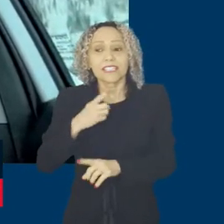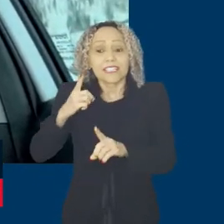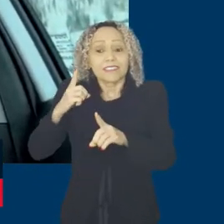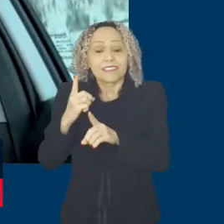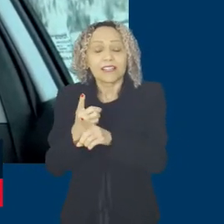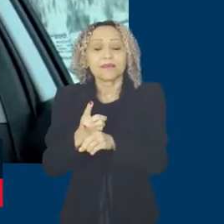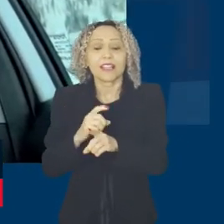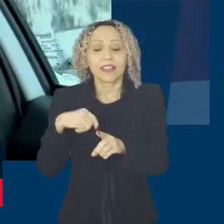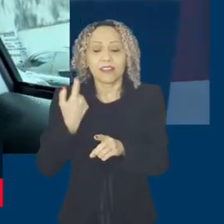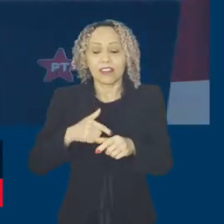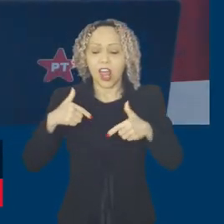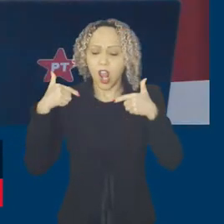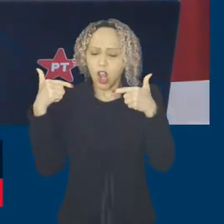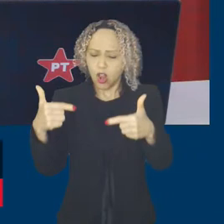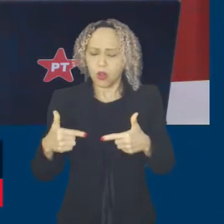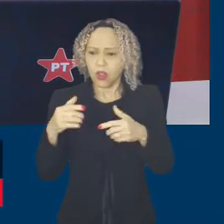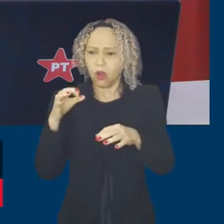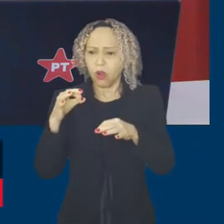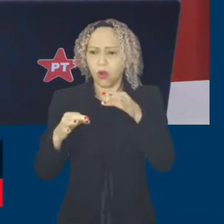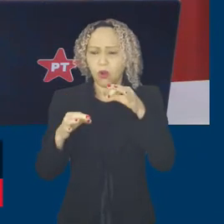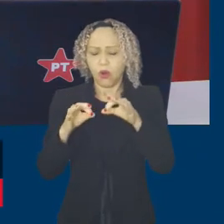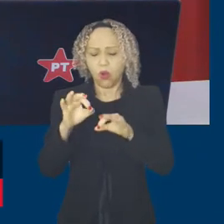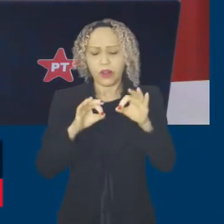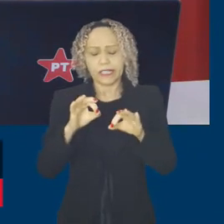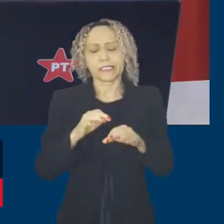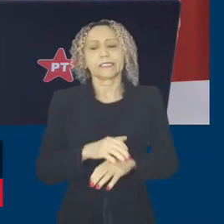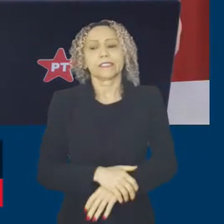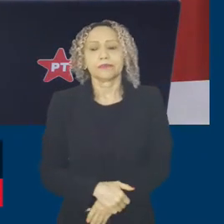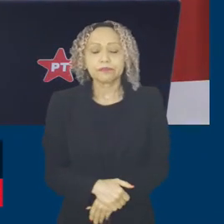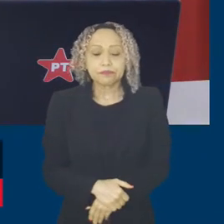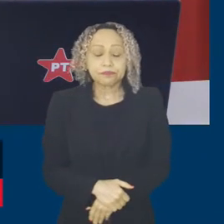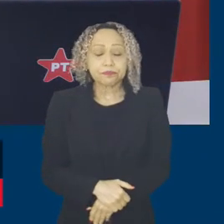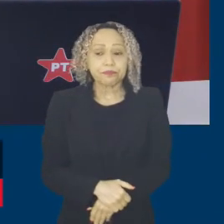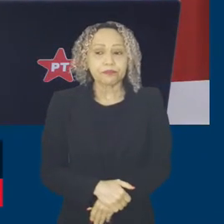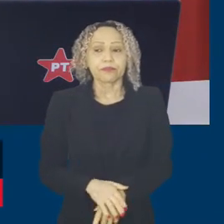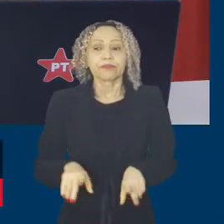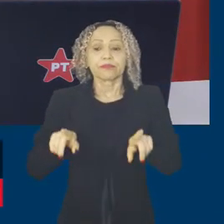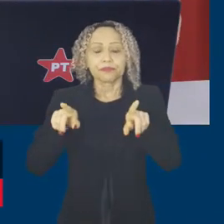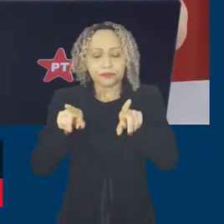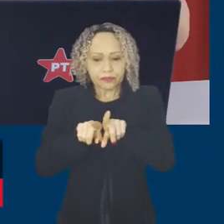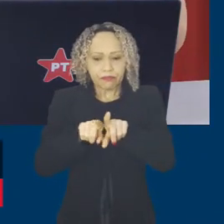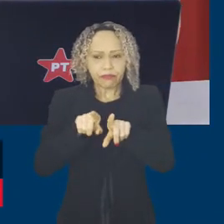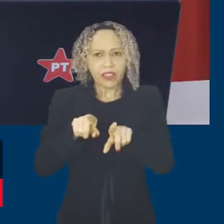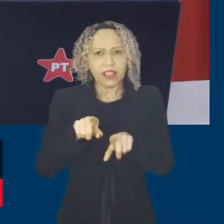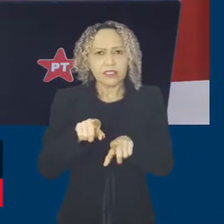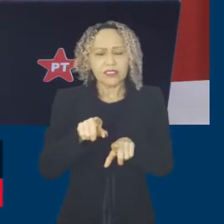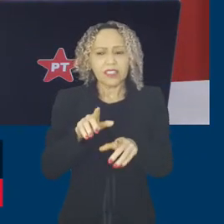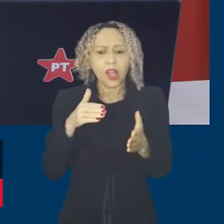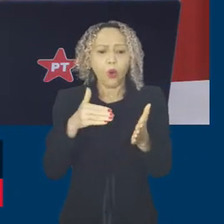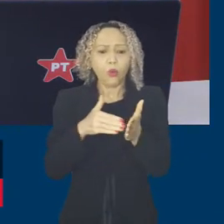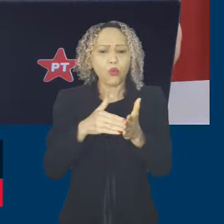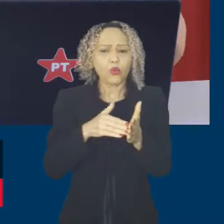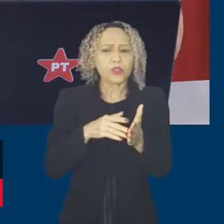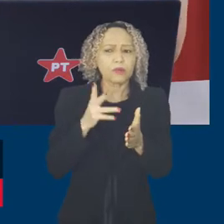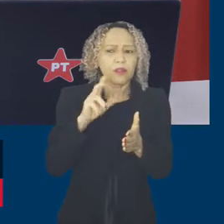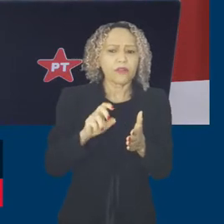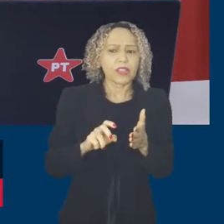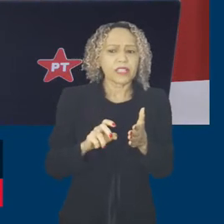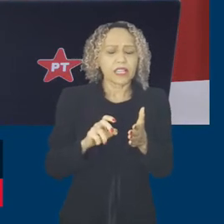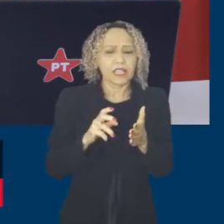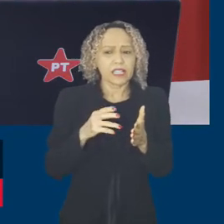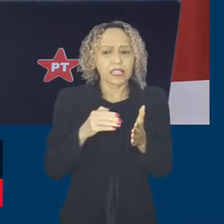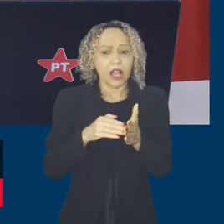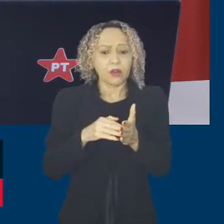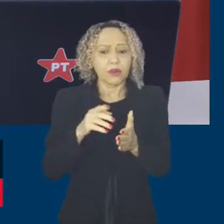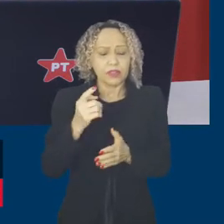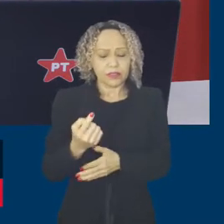luta. Maravilha, secretária. E também, quando você esteve aqui a última vez, você deixou no ar aí uma nova estratégia